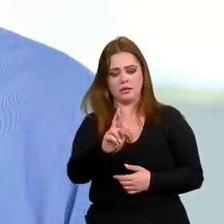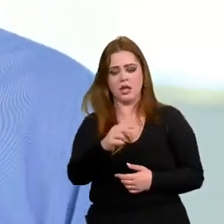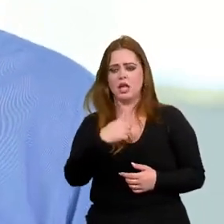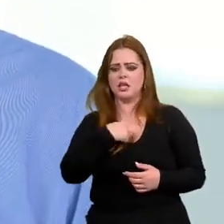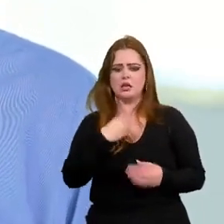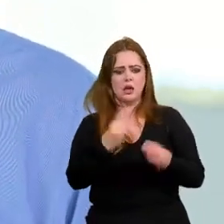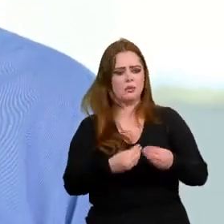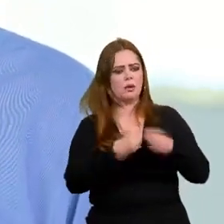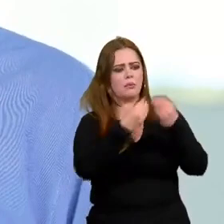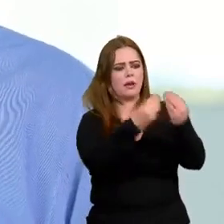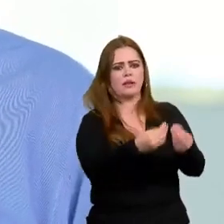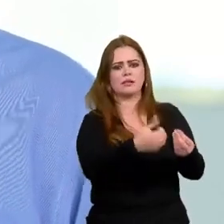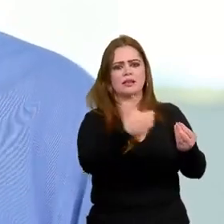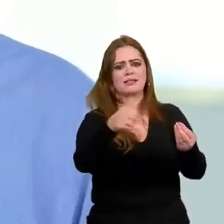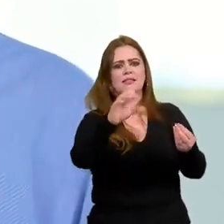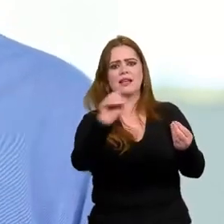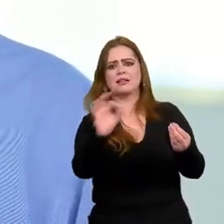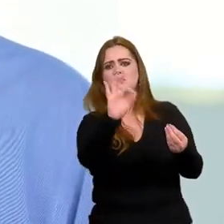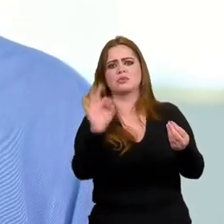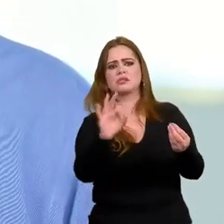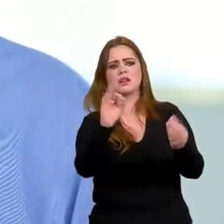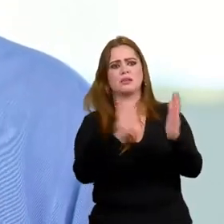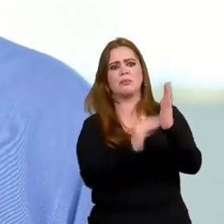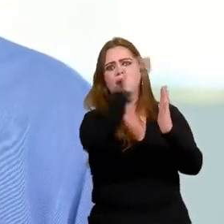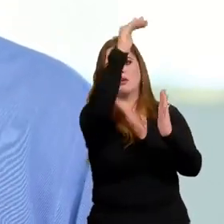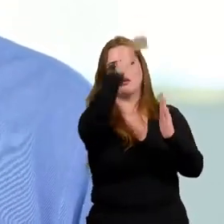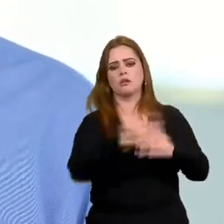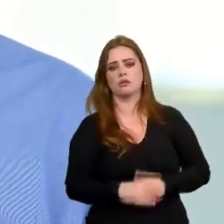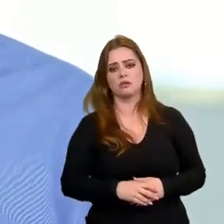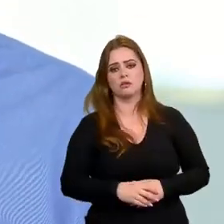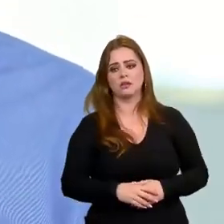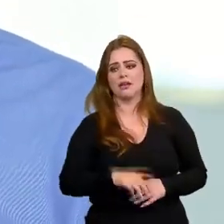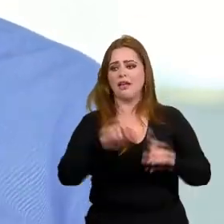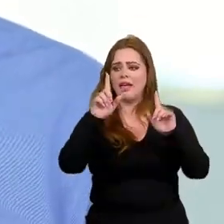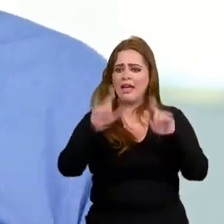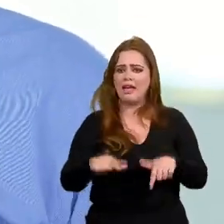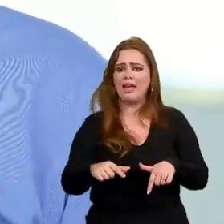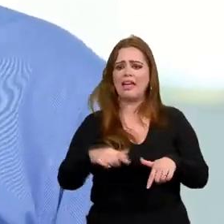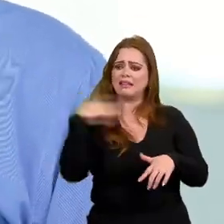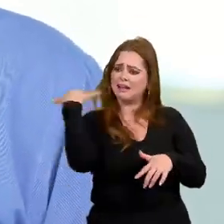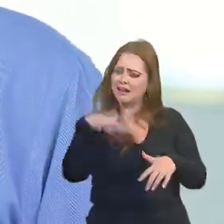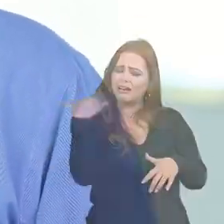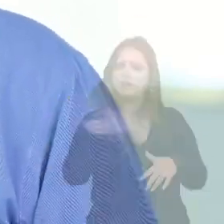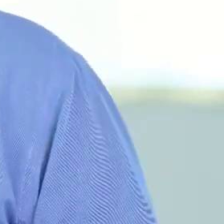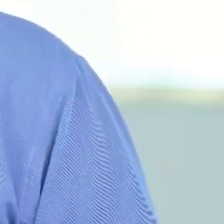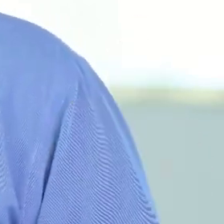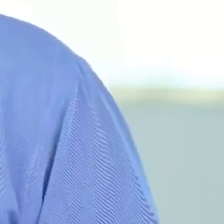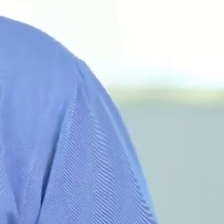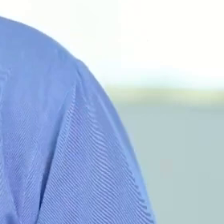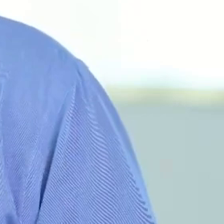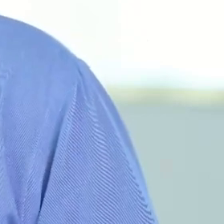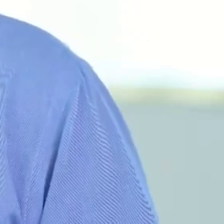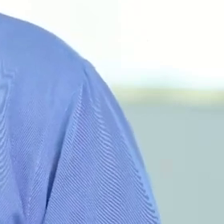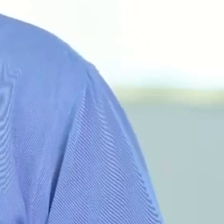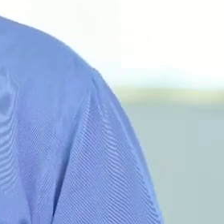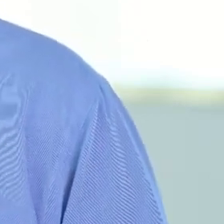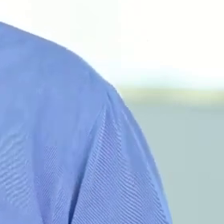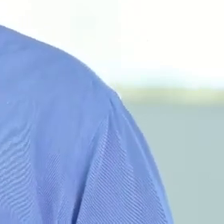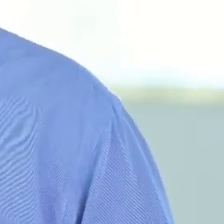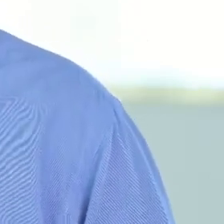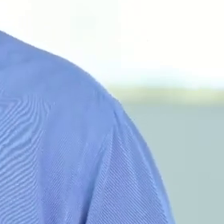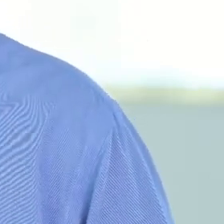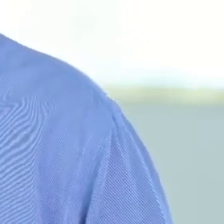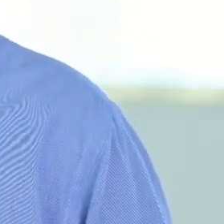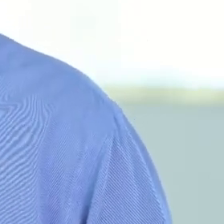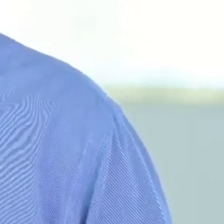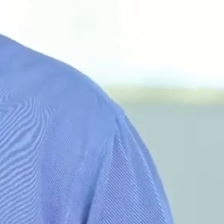10% ao mês? O deles também é caro, quero deixar claro, o deles também é caro. Mas esse aqui é triplamente caro. E para quem tem menos. Então,